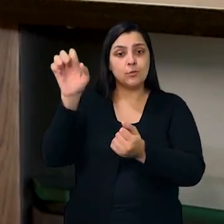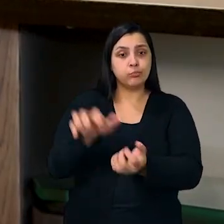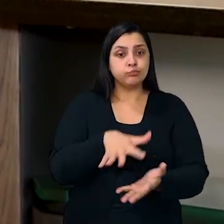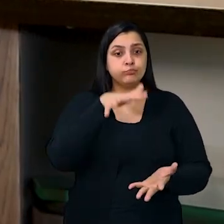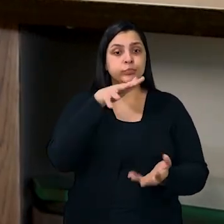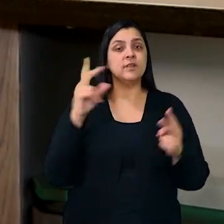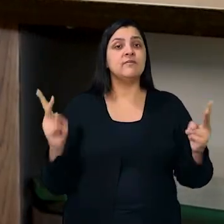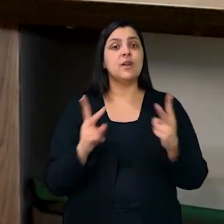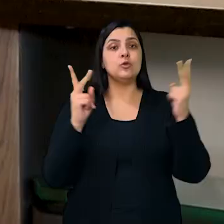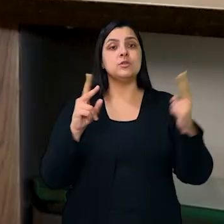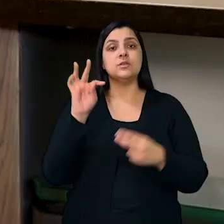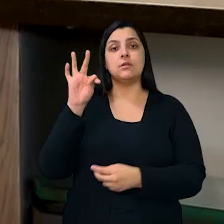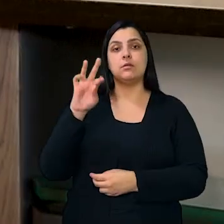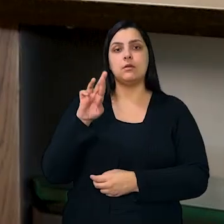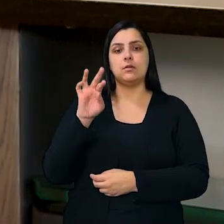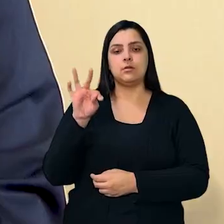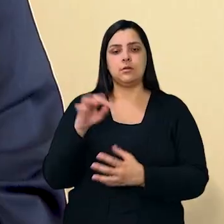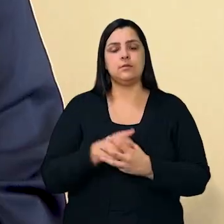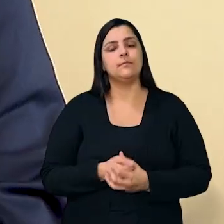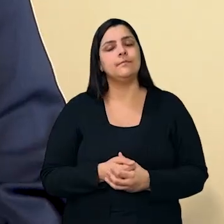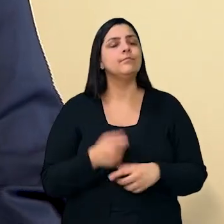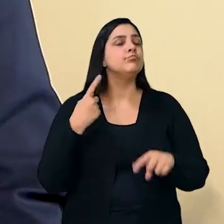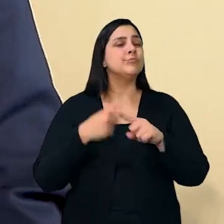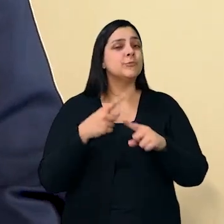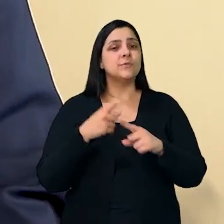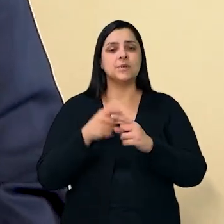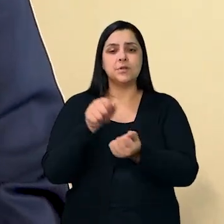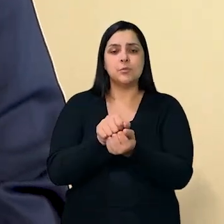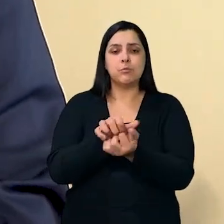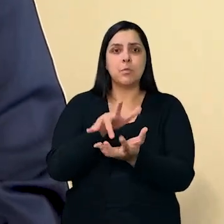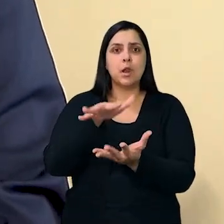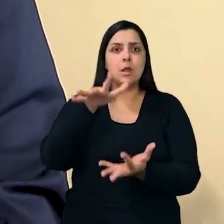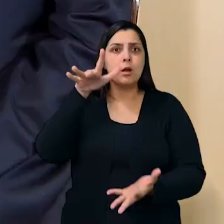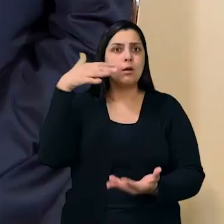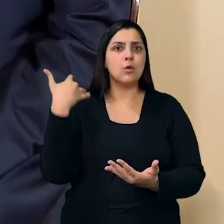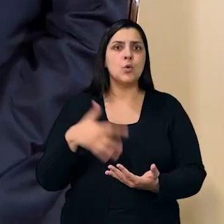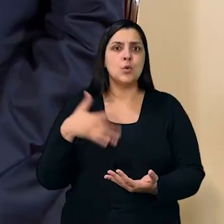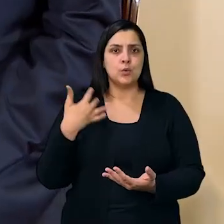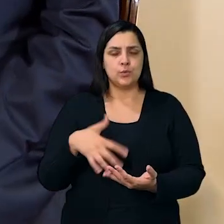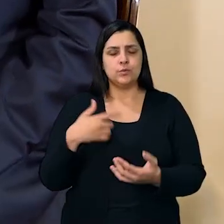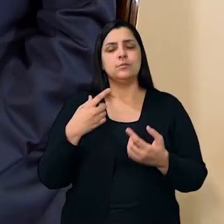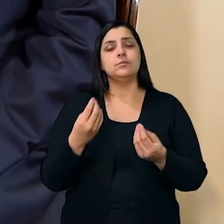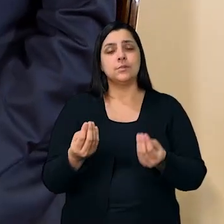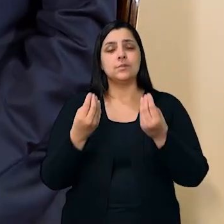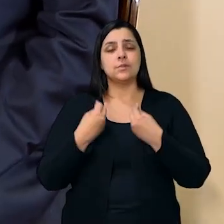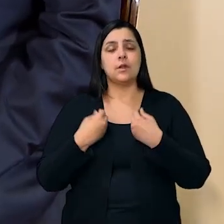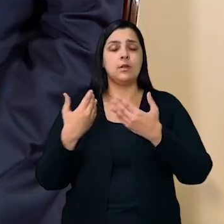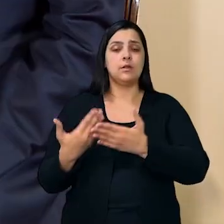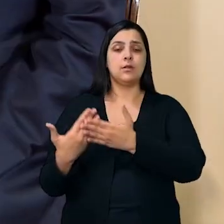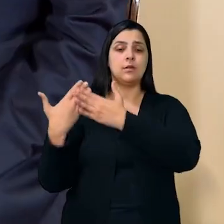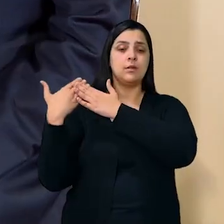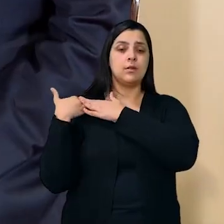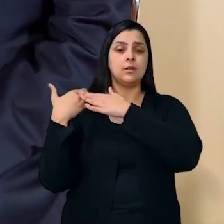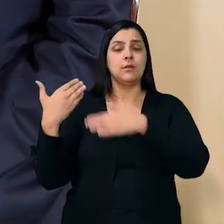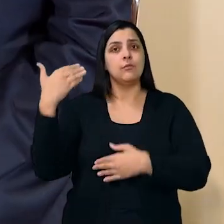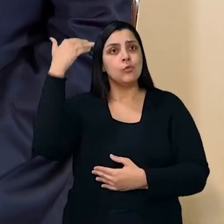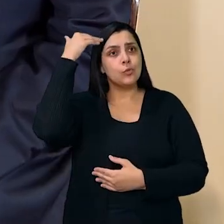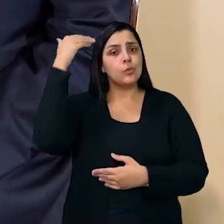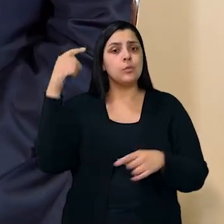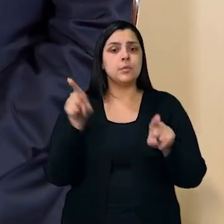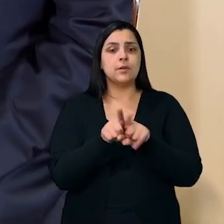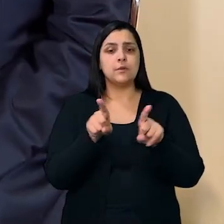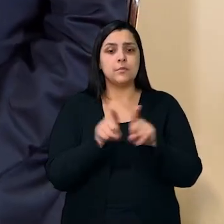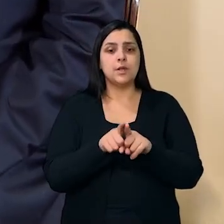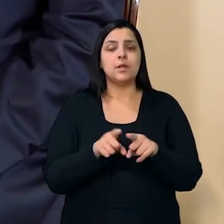a atuação dos tribunais regionais? O volume, não é? E atribui muitas vezes uma